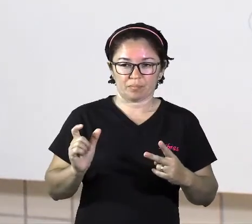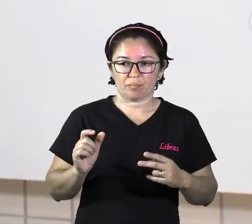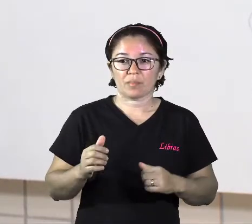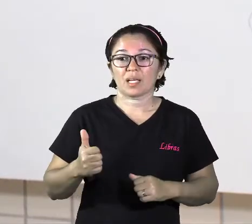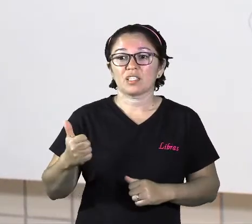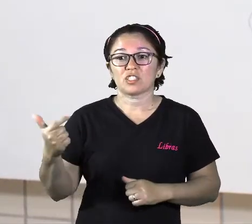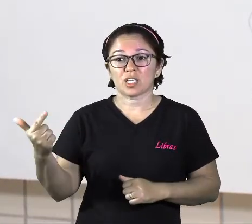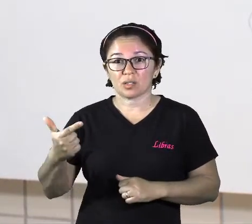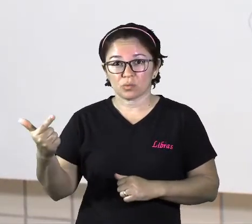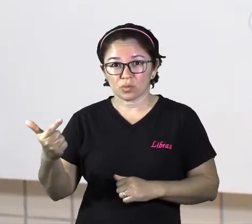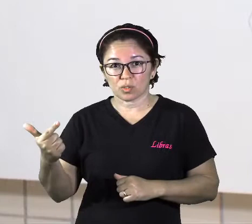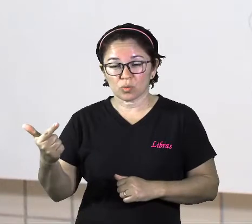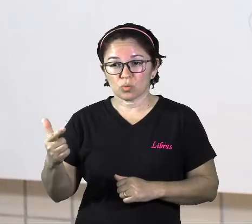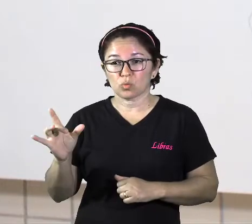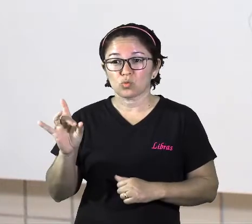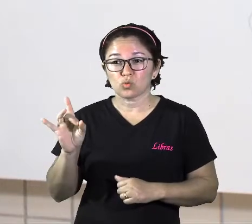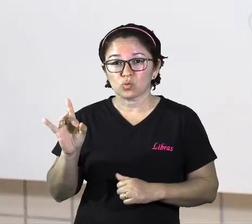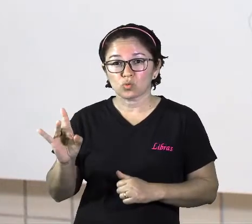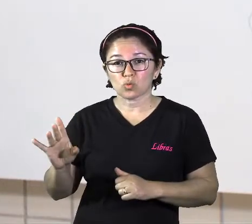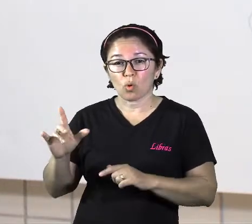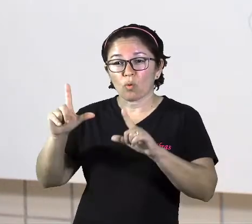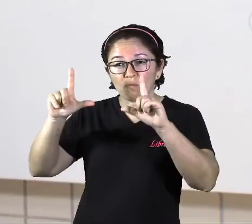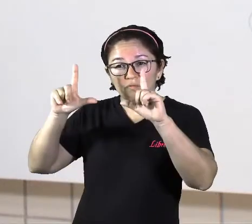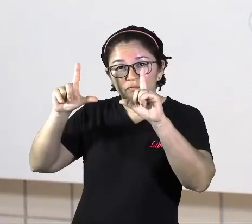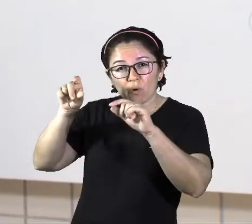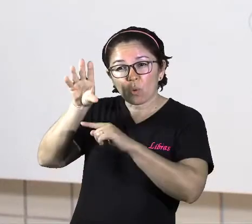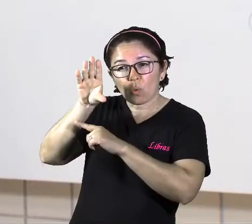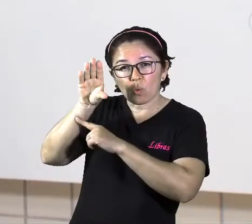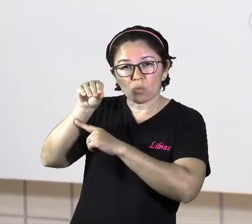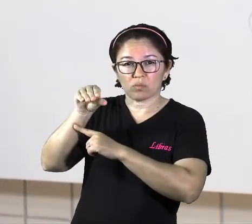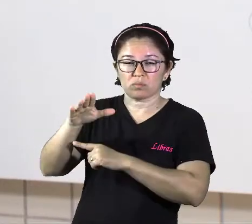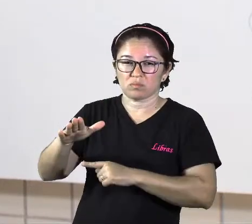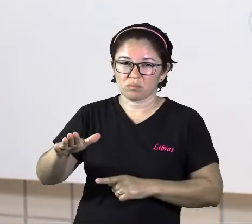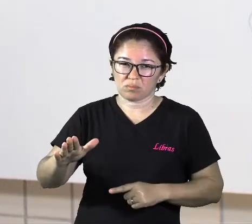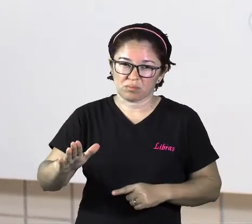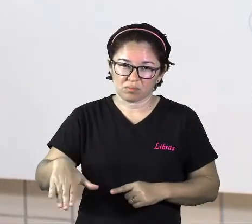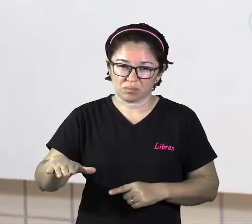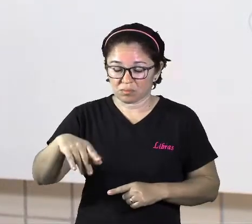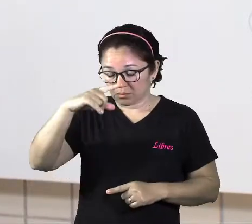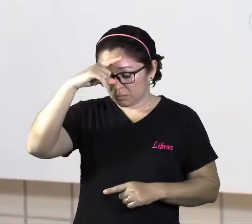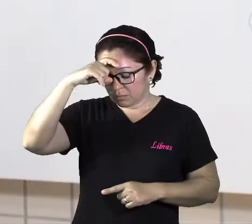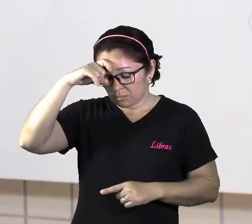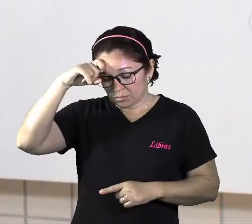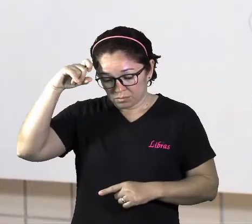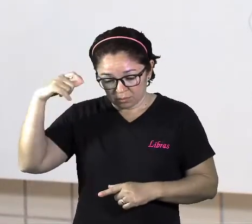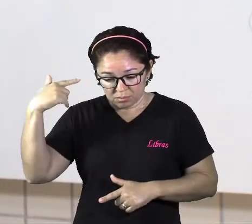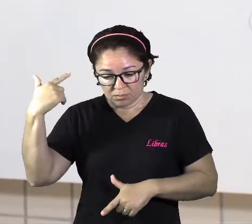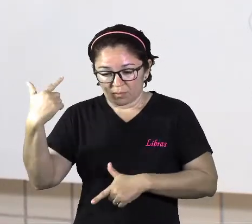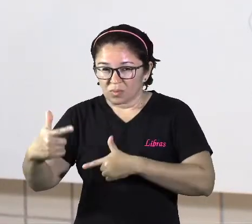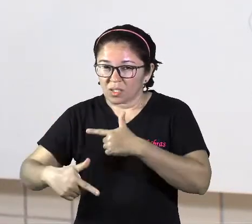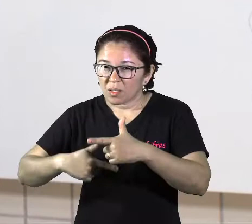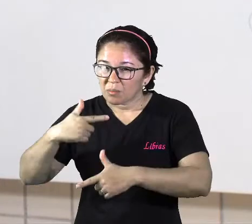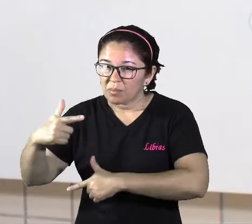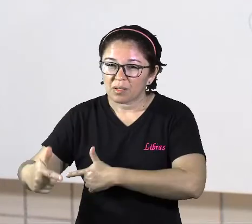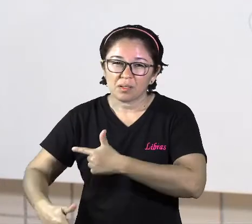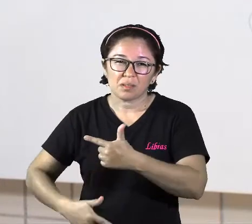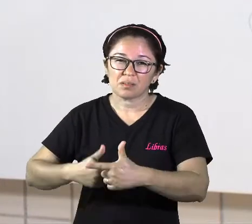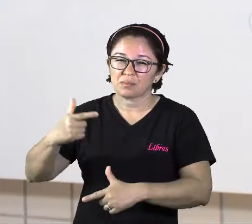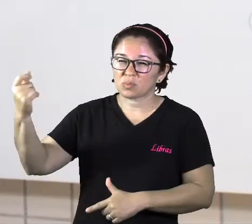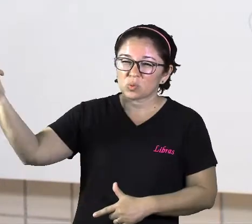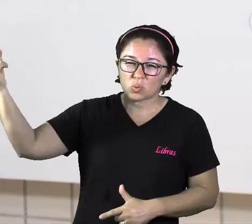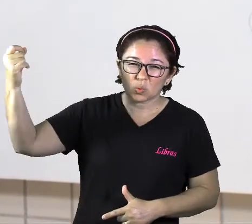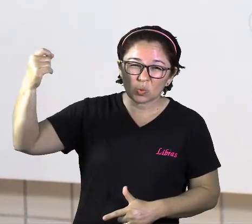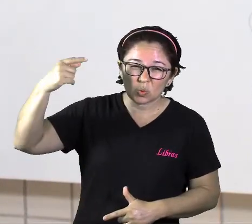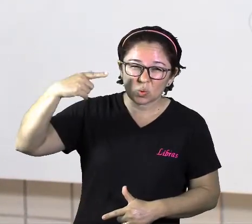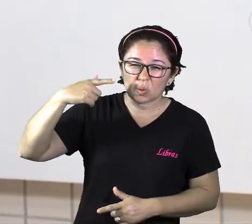trabalho braçal, debaixo de um sol quente ali, né? Praticamente, pegando a enxada,